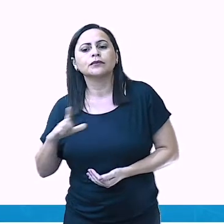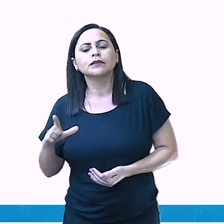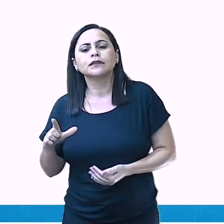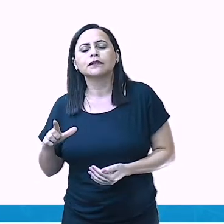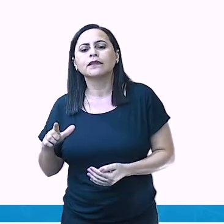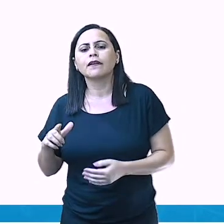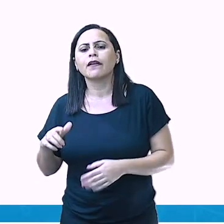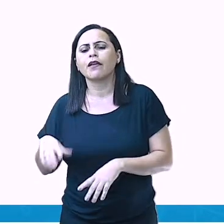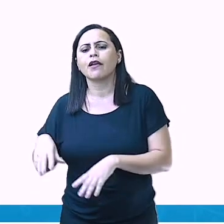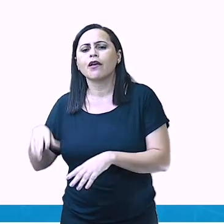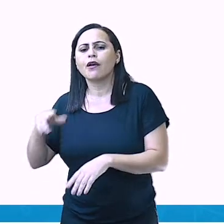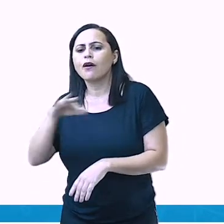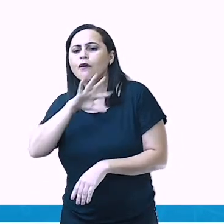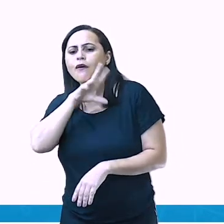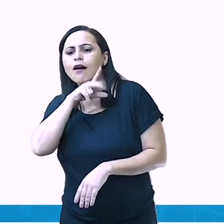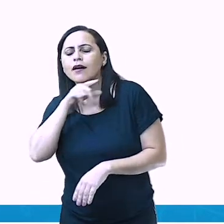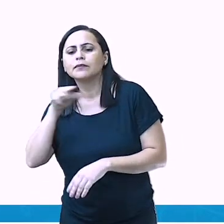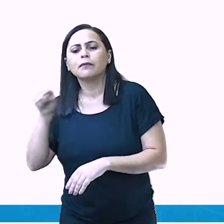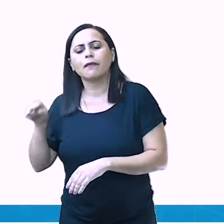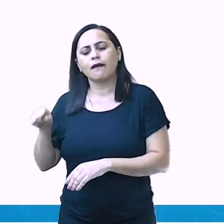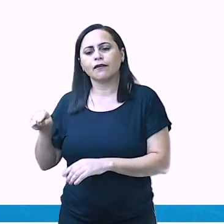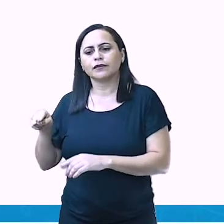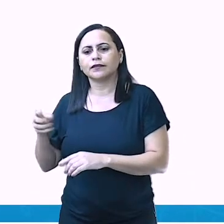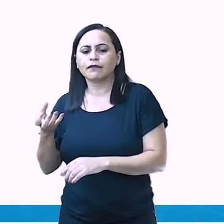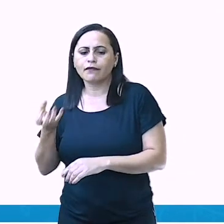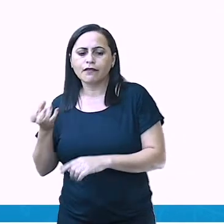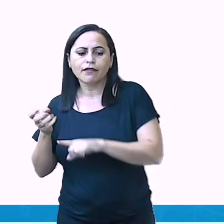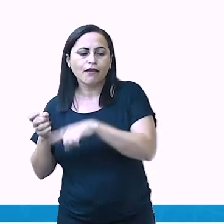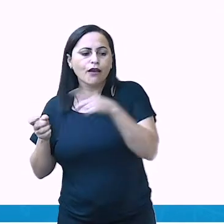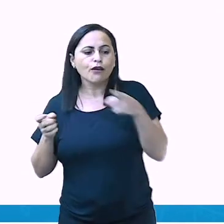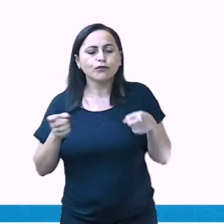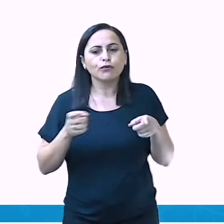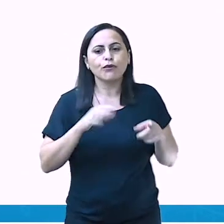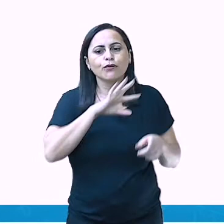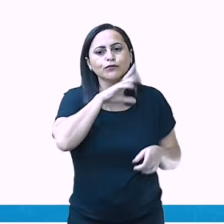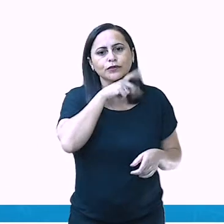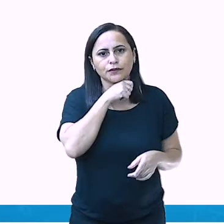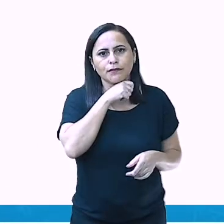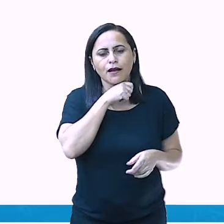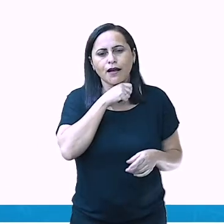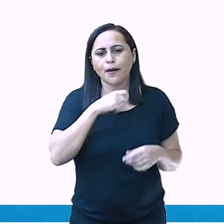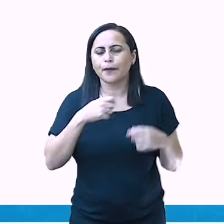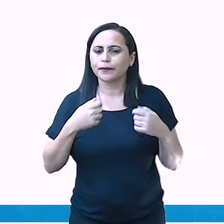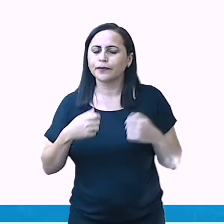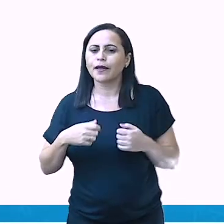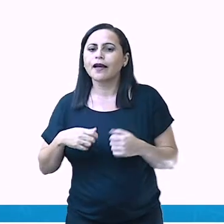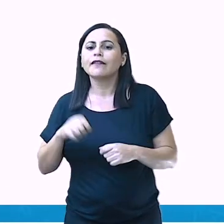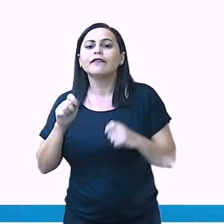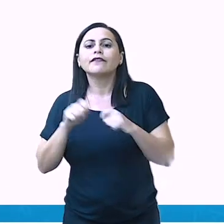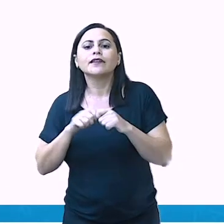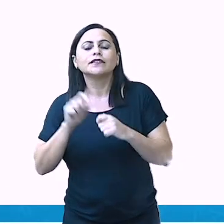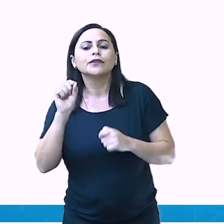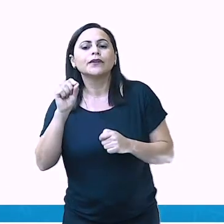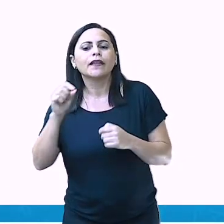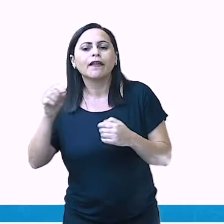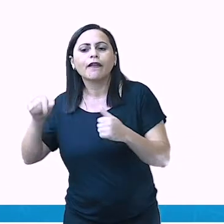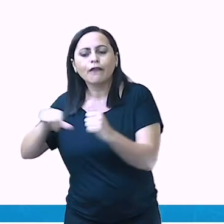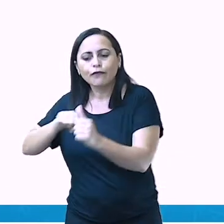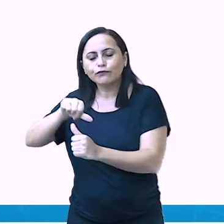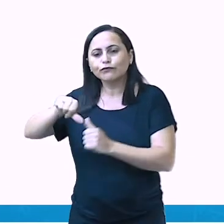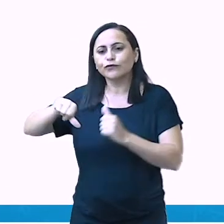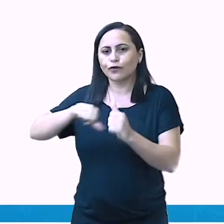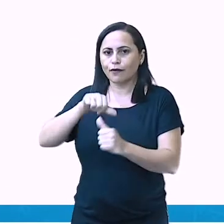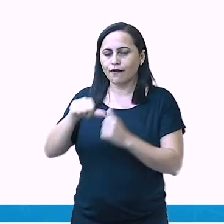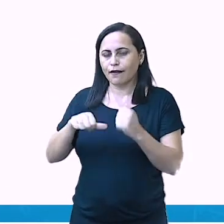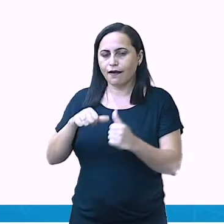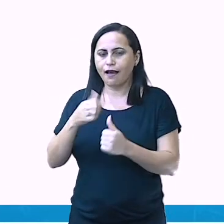você pescou. Será que seria legal, seria necessário fazer essa troca? Então, eles faziam essa troca de